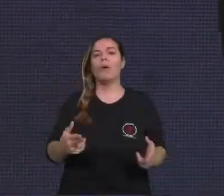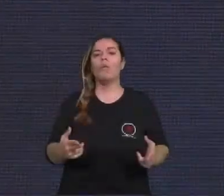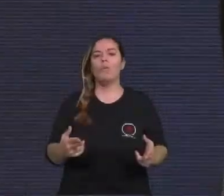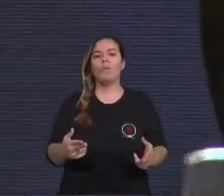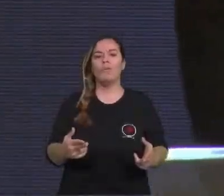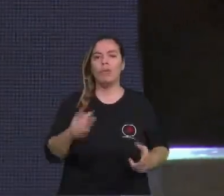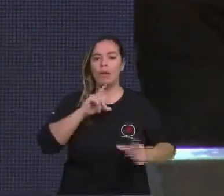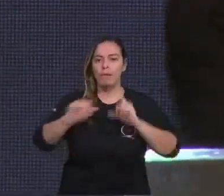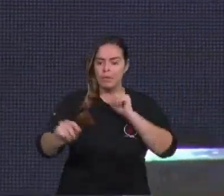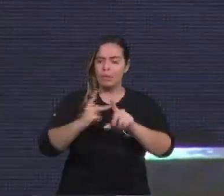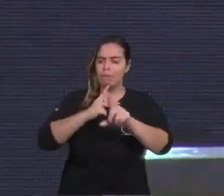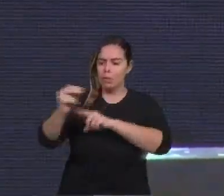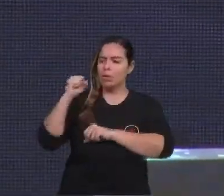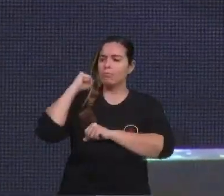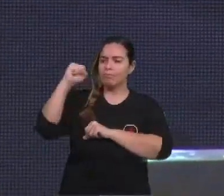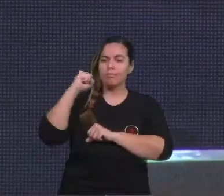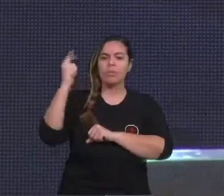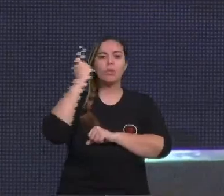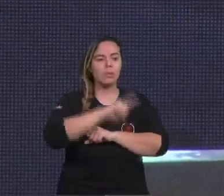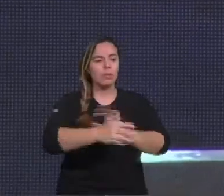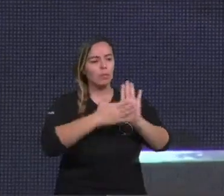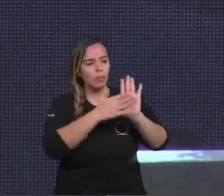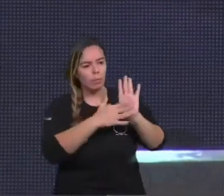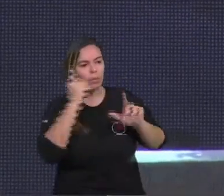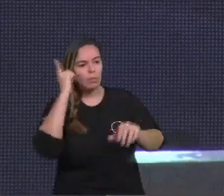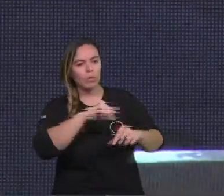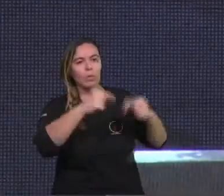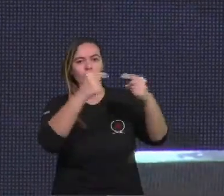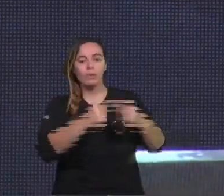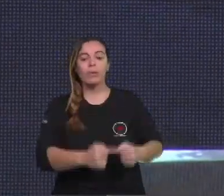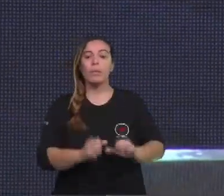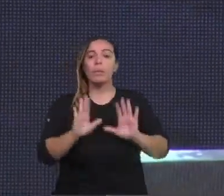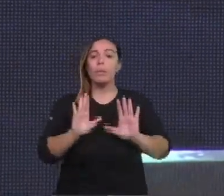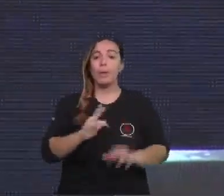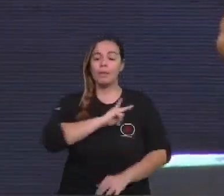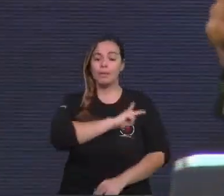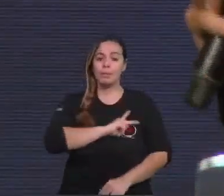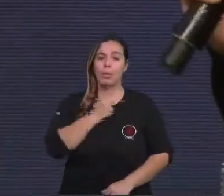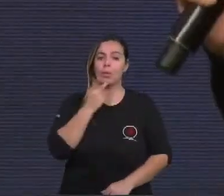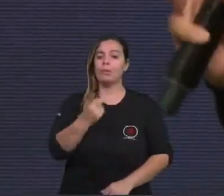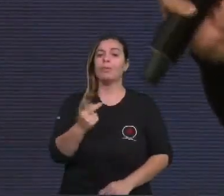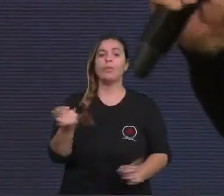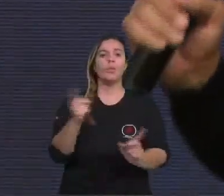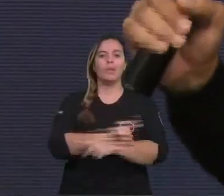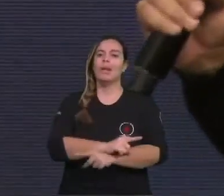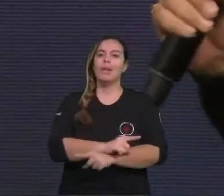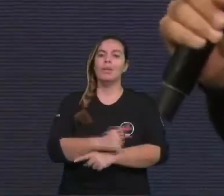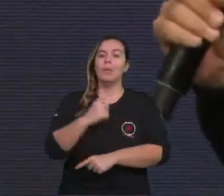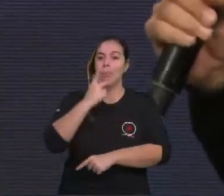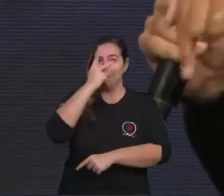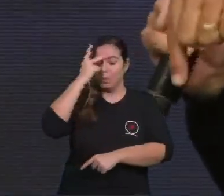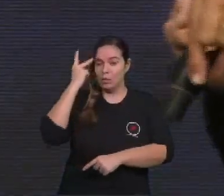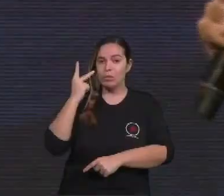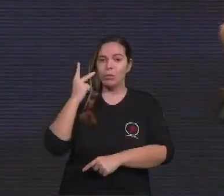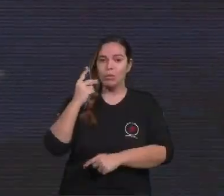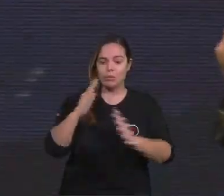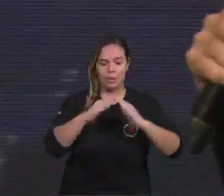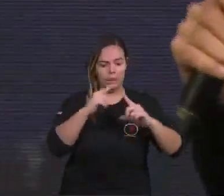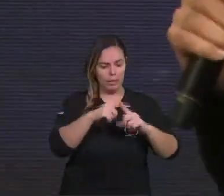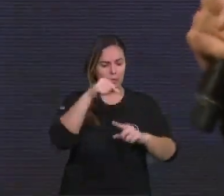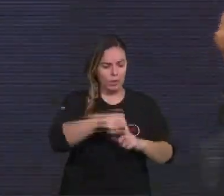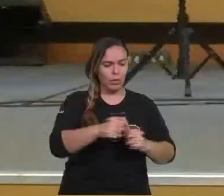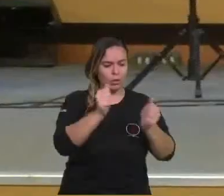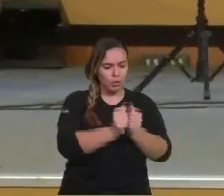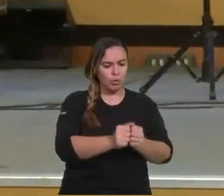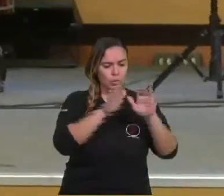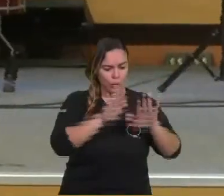para alcançar a vitória, o propósito. Mas Paulo está dizendo que pessoas vão estar na mesma igreja,